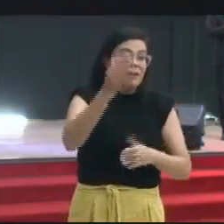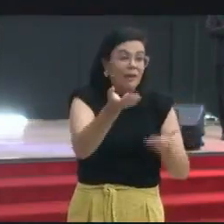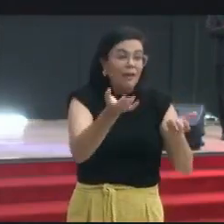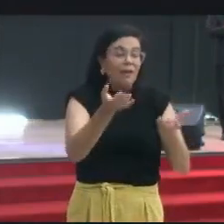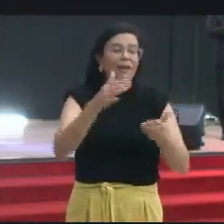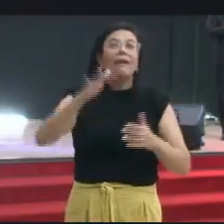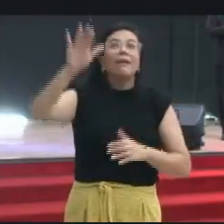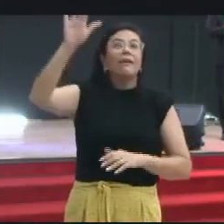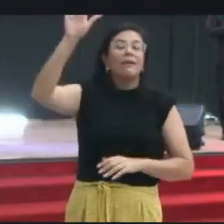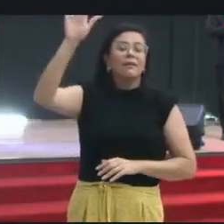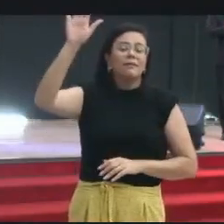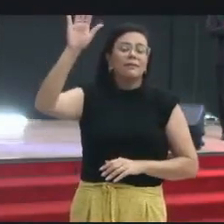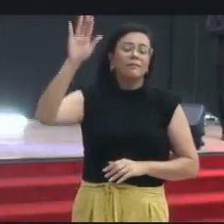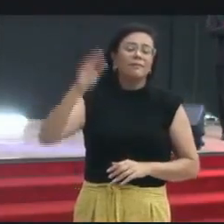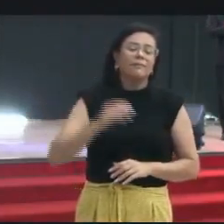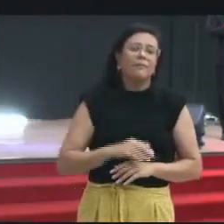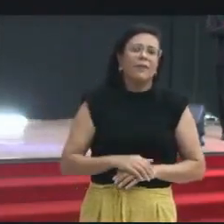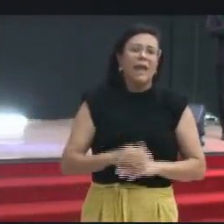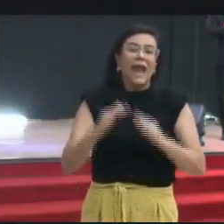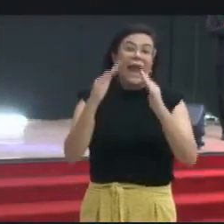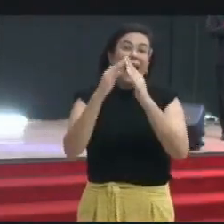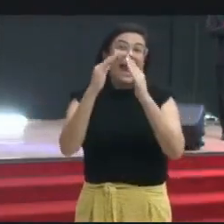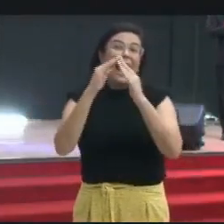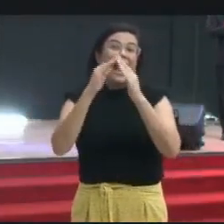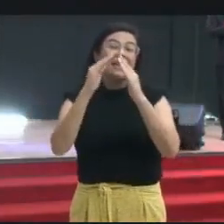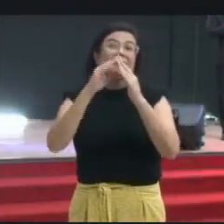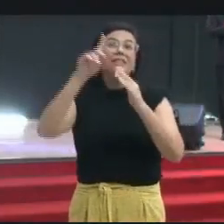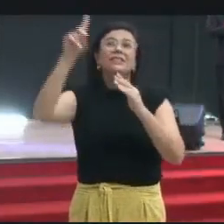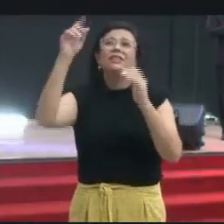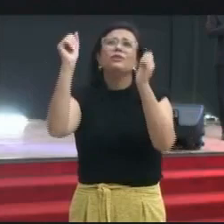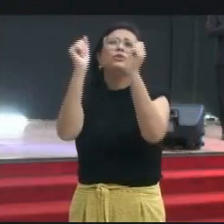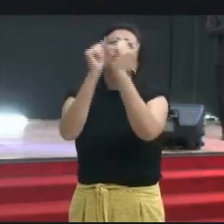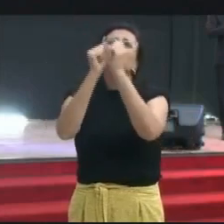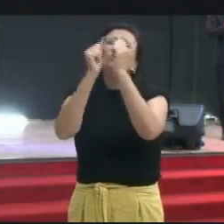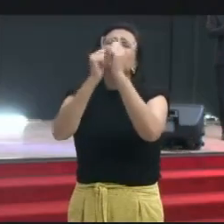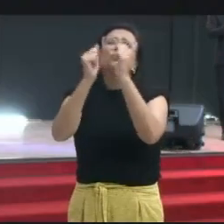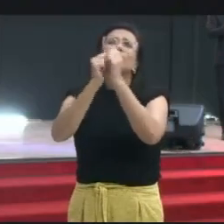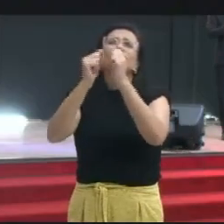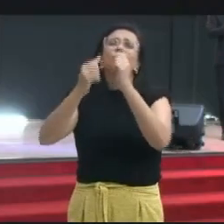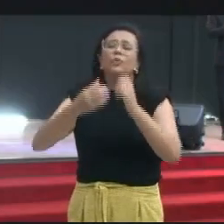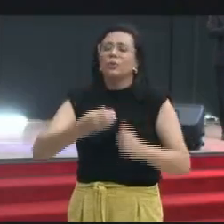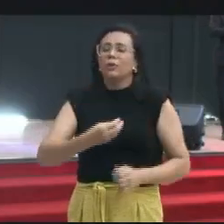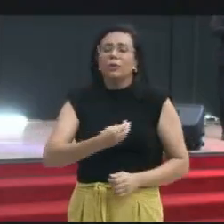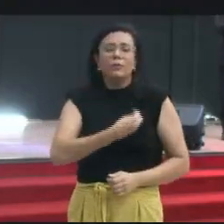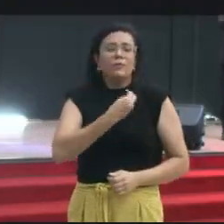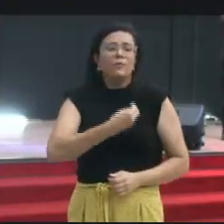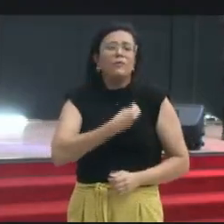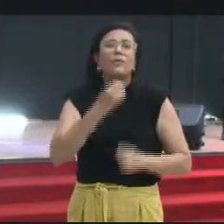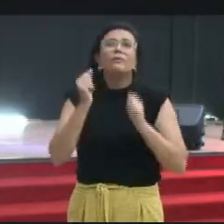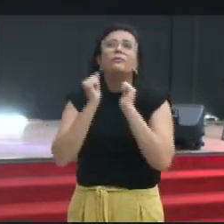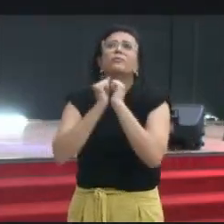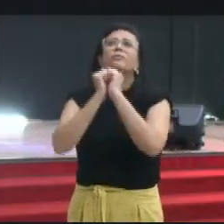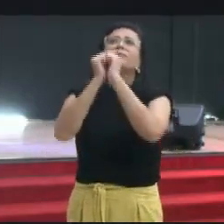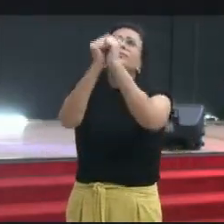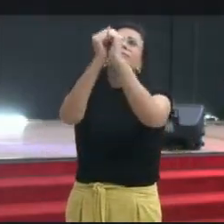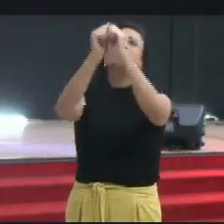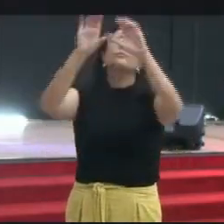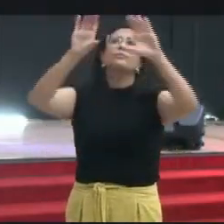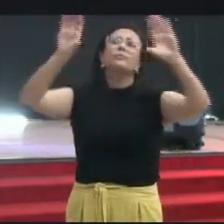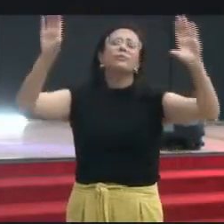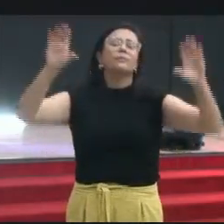Quantos desejam morar na casa do Pai eternamente? Diga amém. Se você deseja morar no